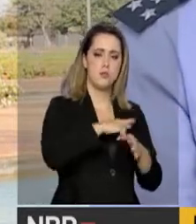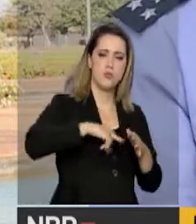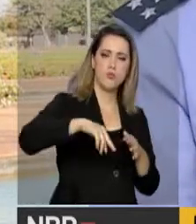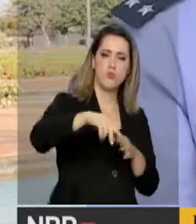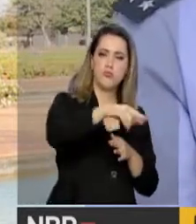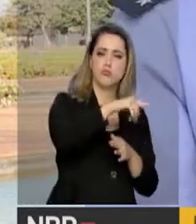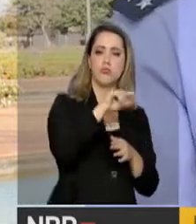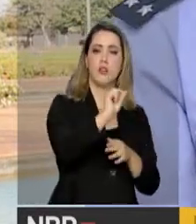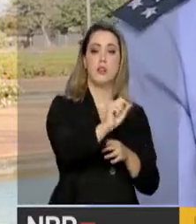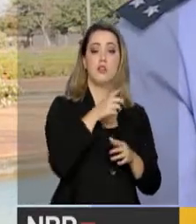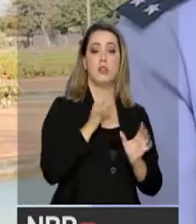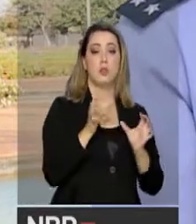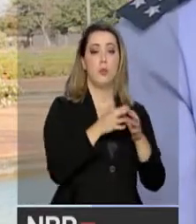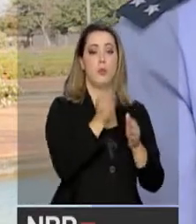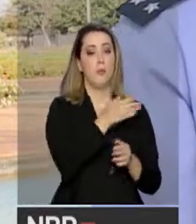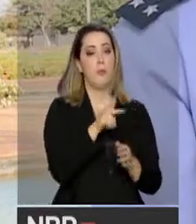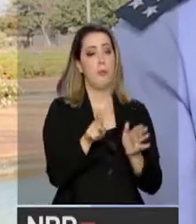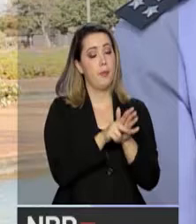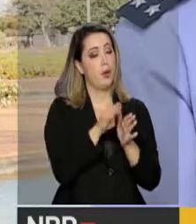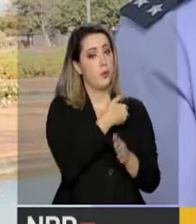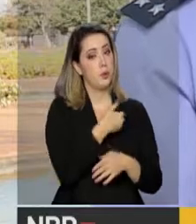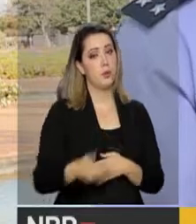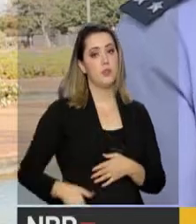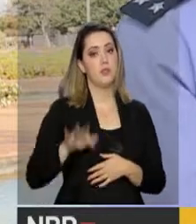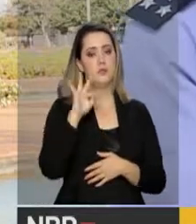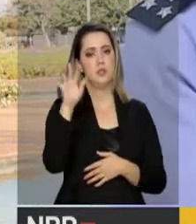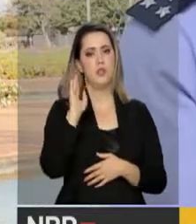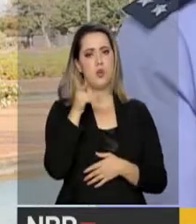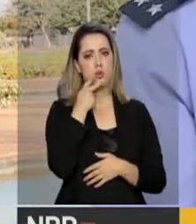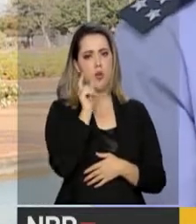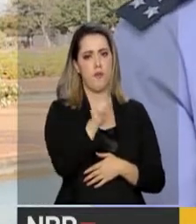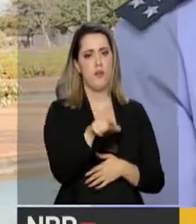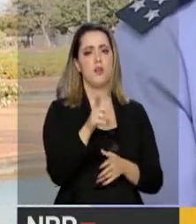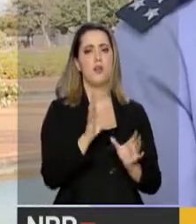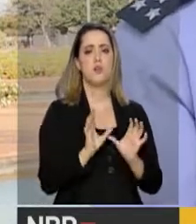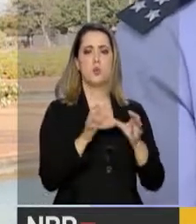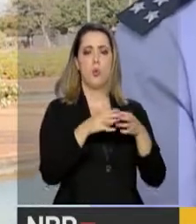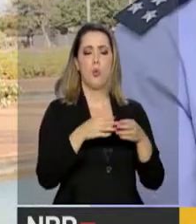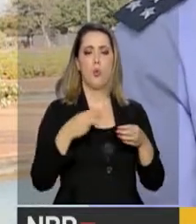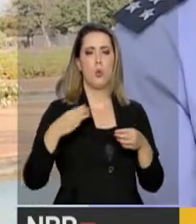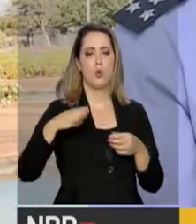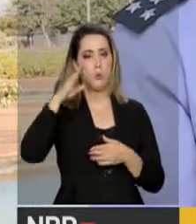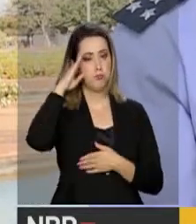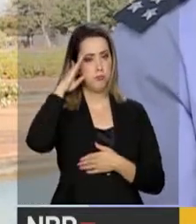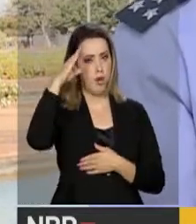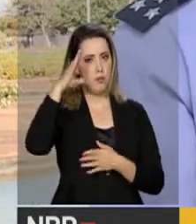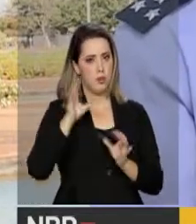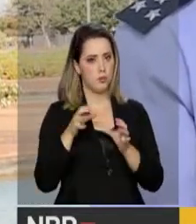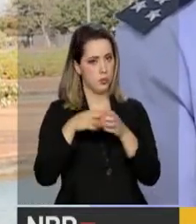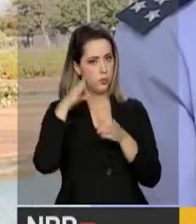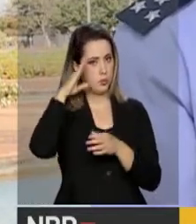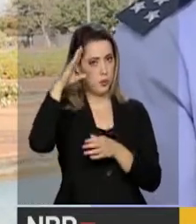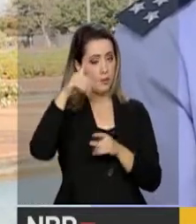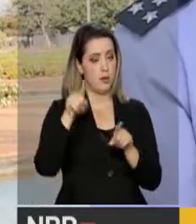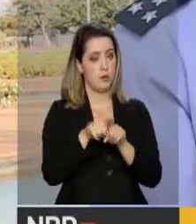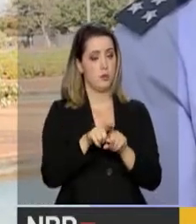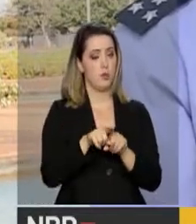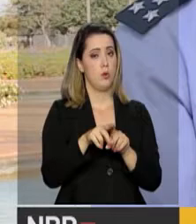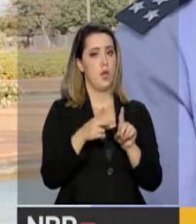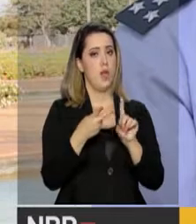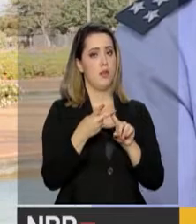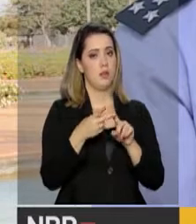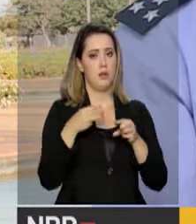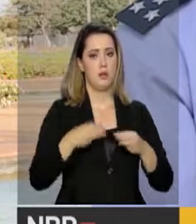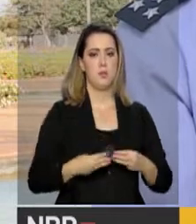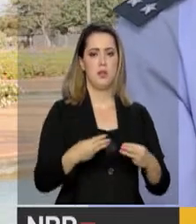agências, órgãos do governo federal. Citamos alguns, por exemplo, além das Forças Armadas, logicamente, do Ministério da Justiça, com a